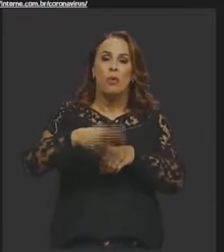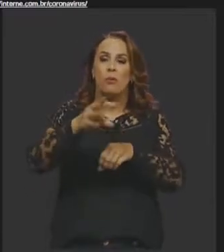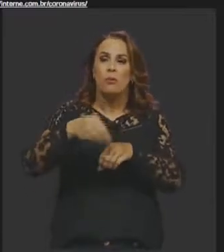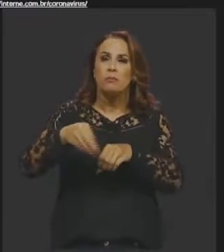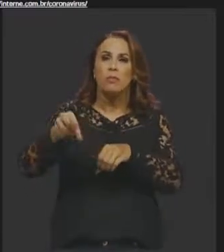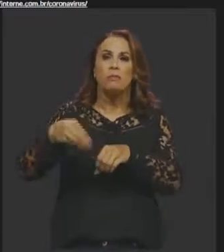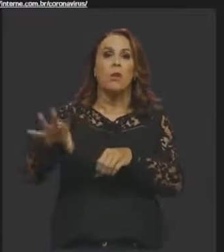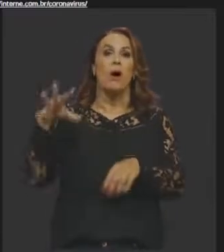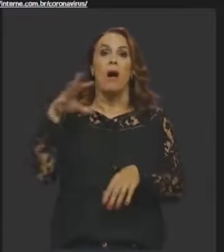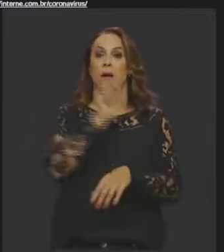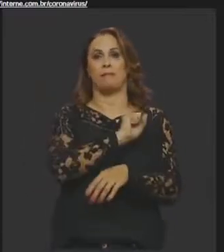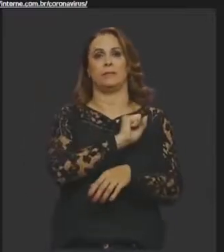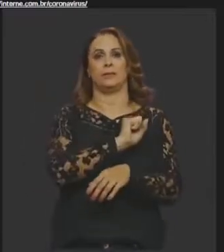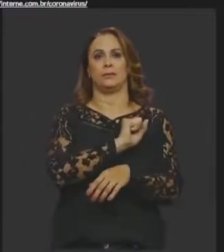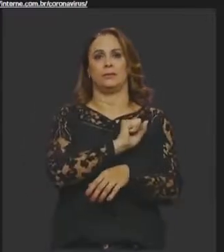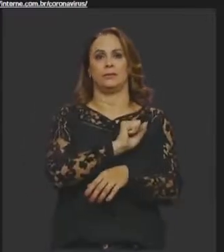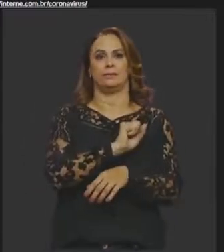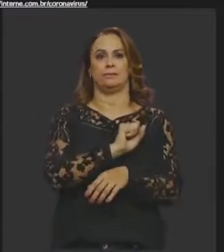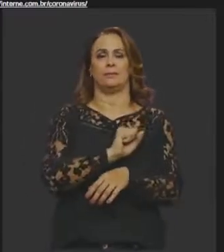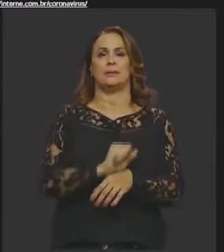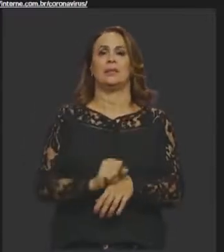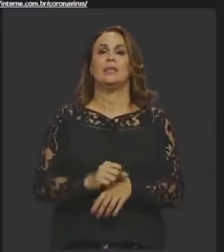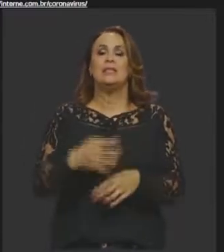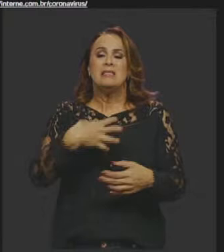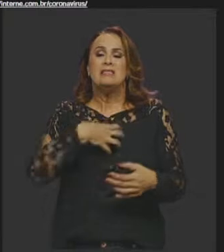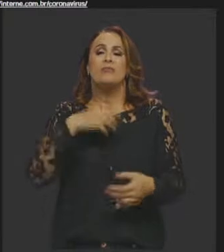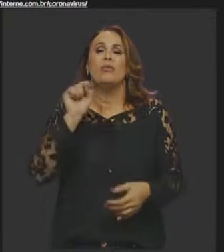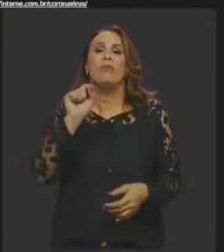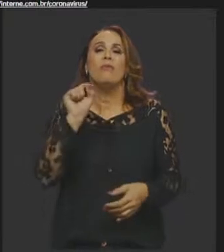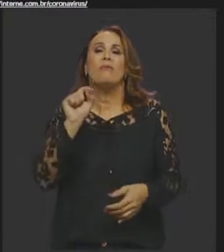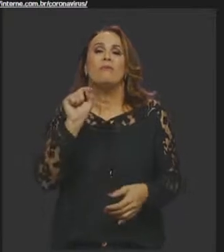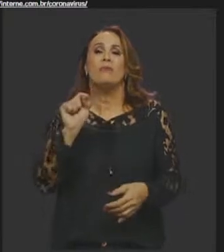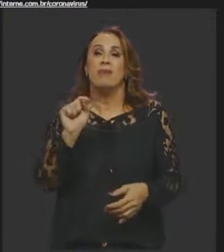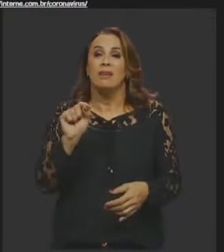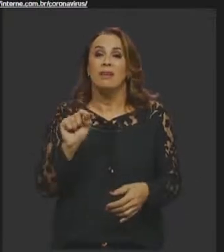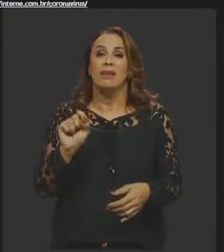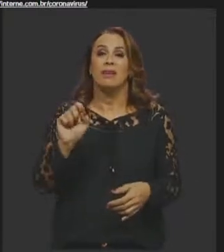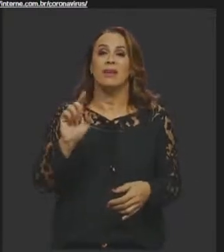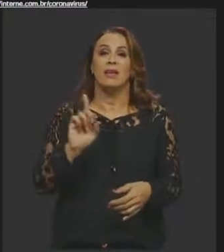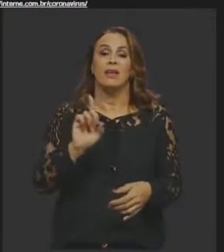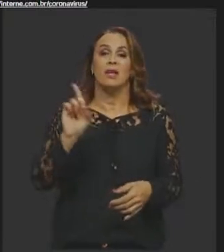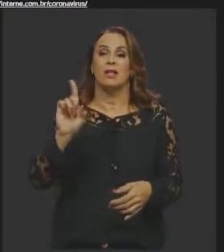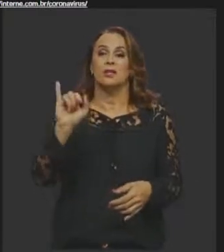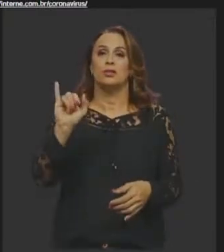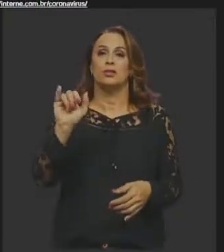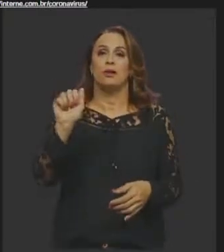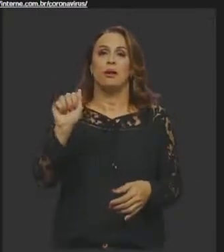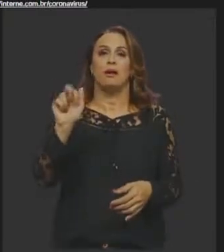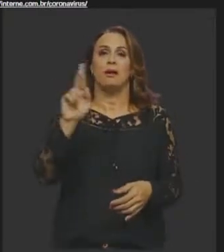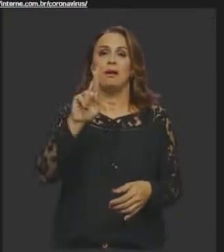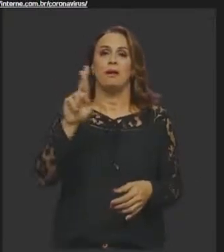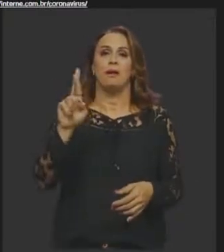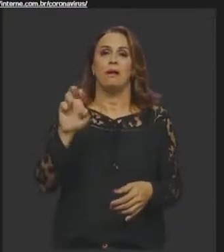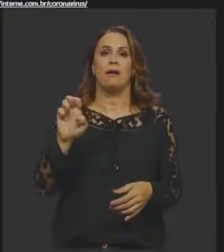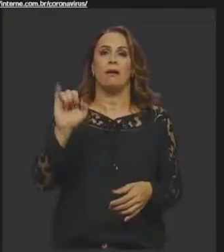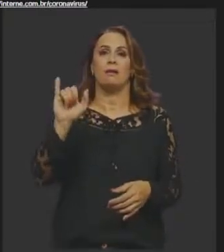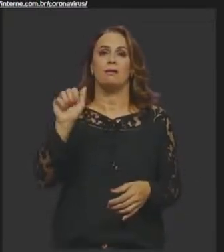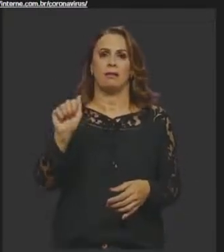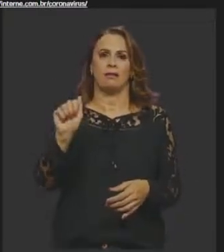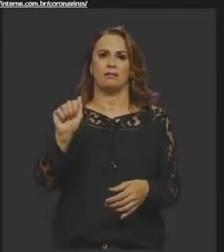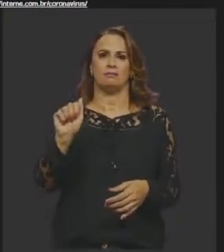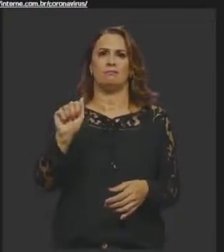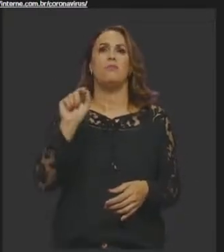está indicando, é diarreia. A diarreia são aquelas fezes aquosas e que a pessoa